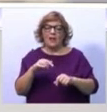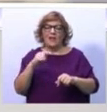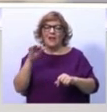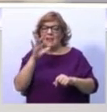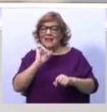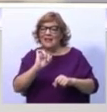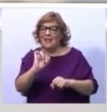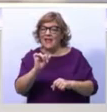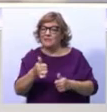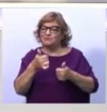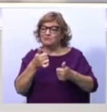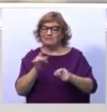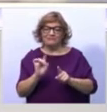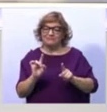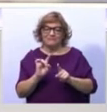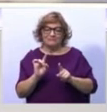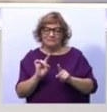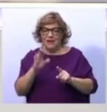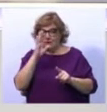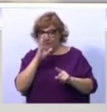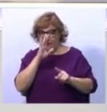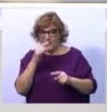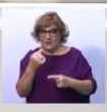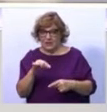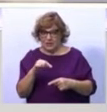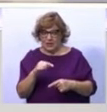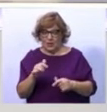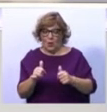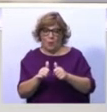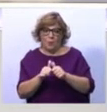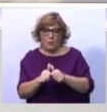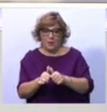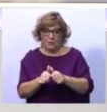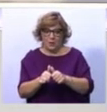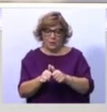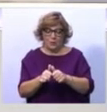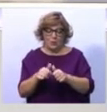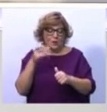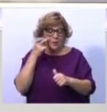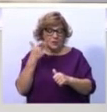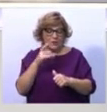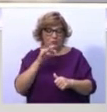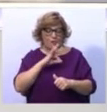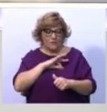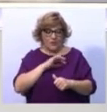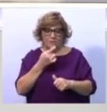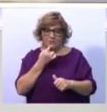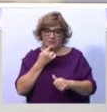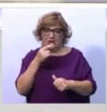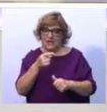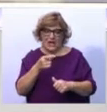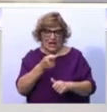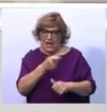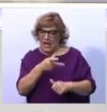forma adequada a alimentar os seus bebés. Se estivessem um acompanhamento permanente de um profissional percebiam que isso